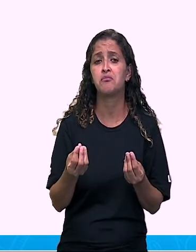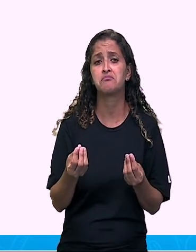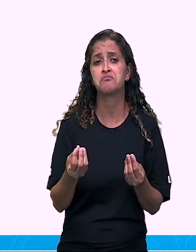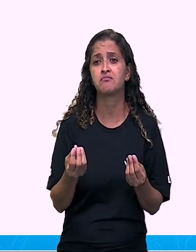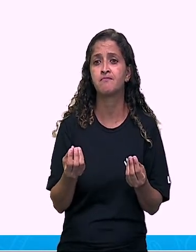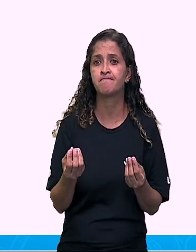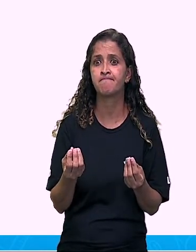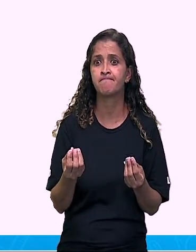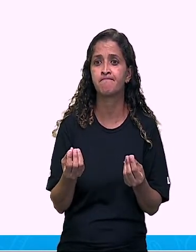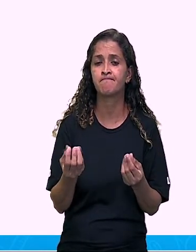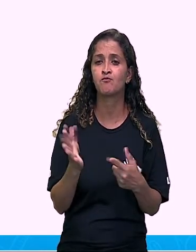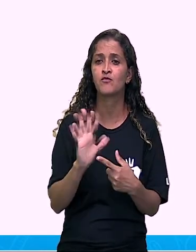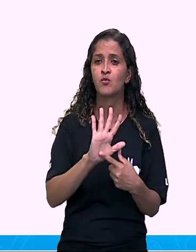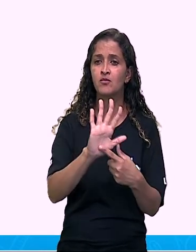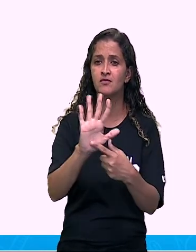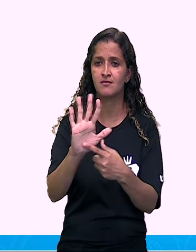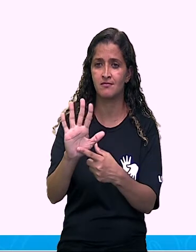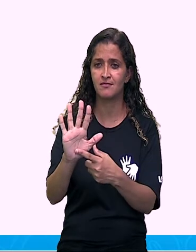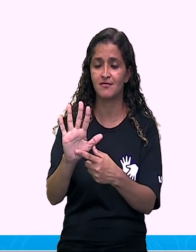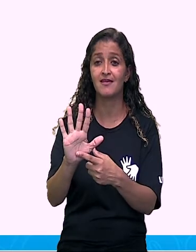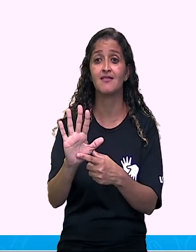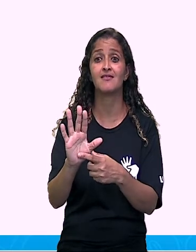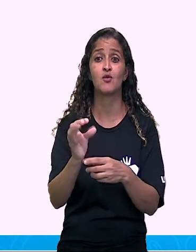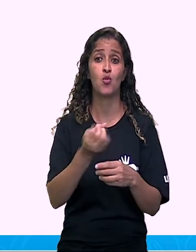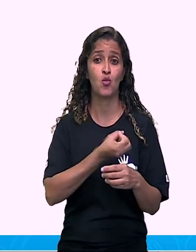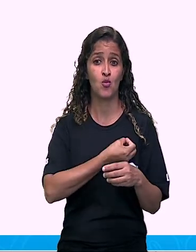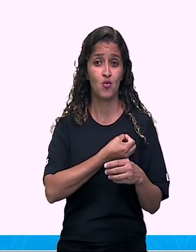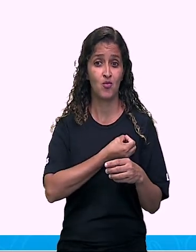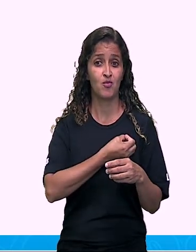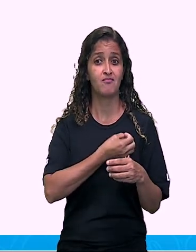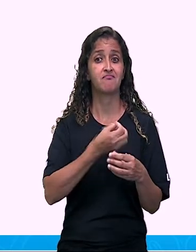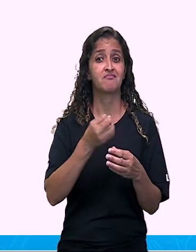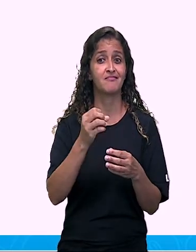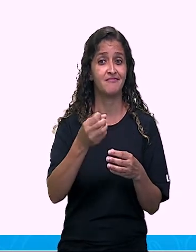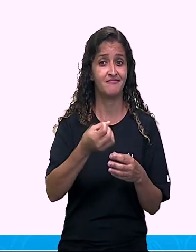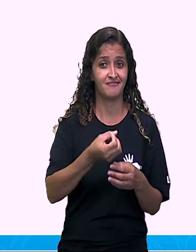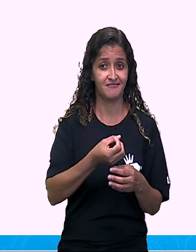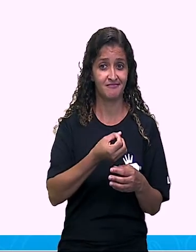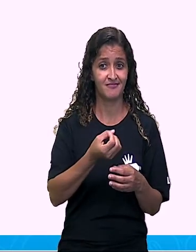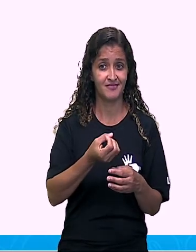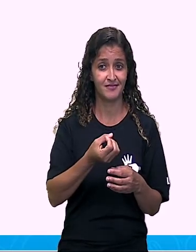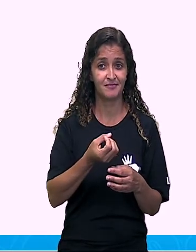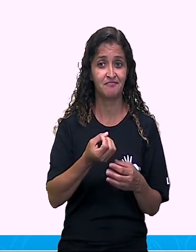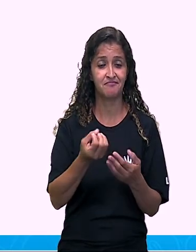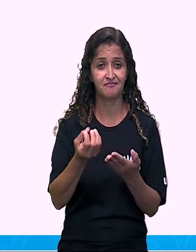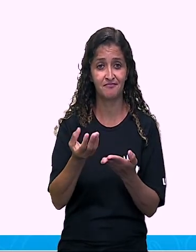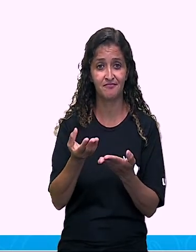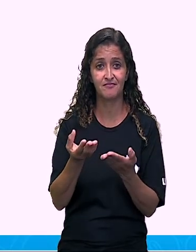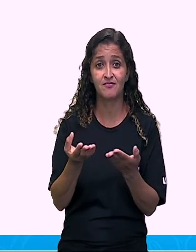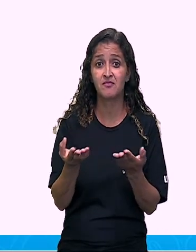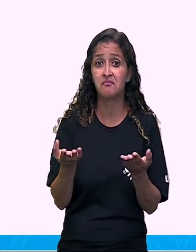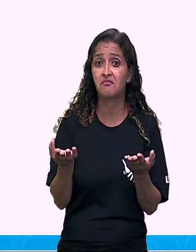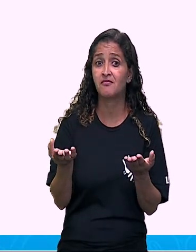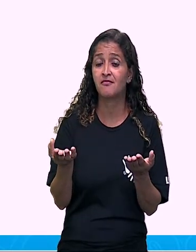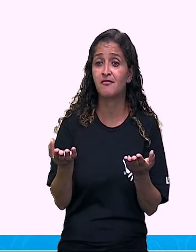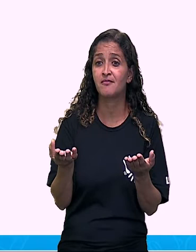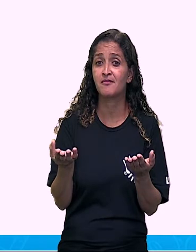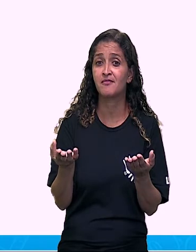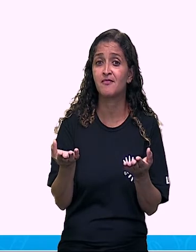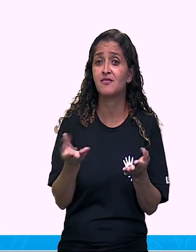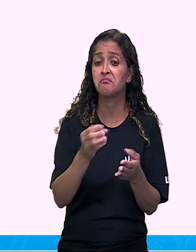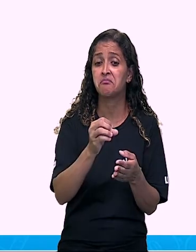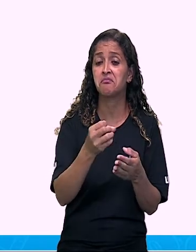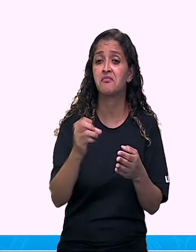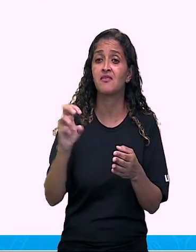nada, pessoal? 0. Nada, 0. Mas e aí? E esse